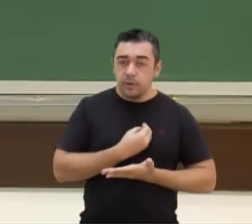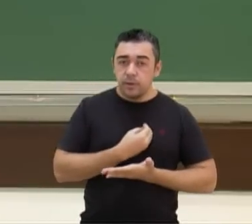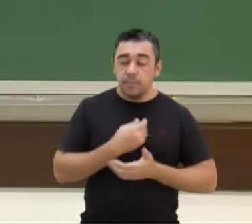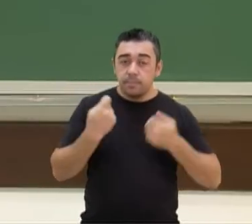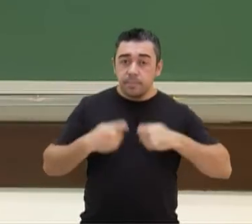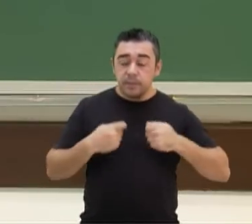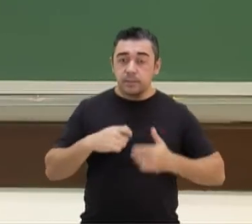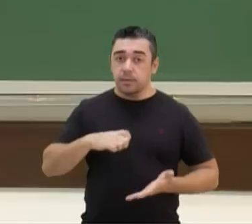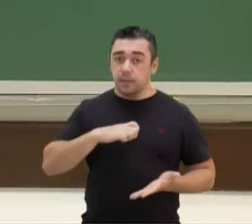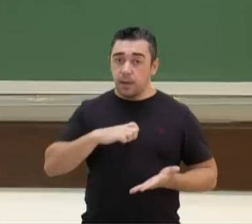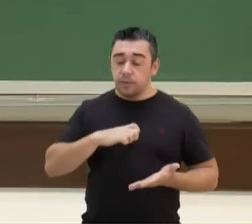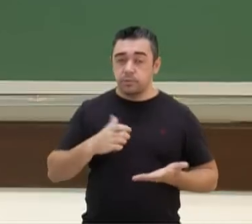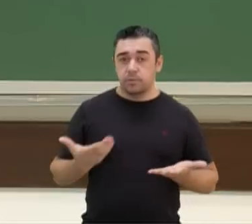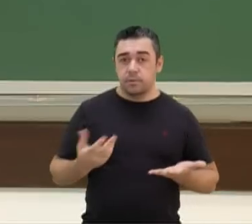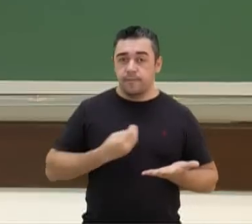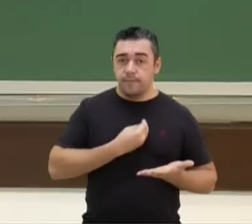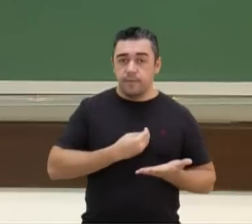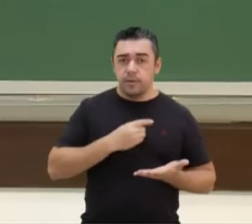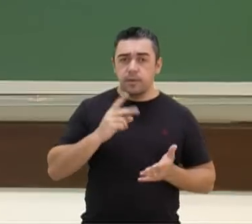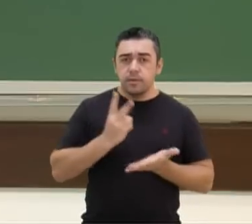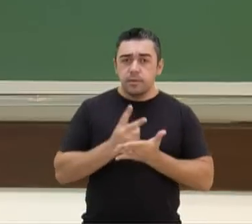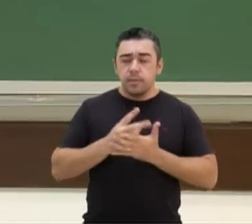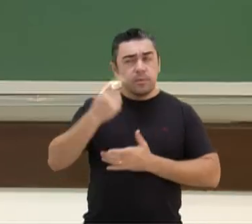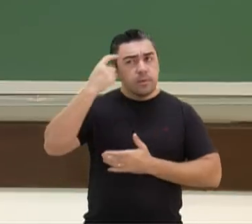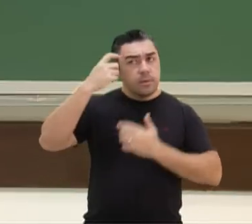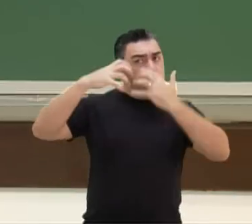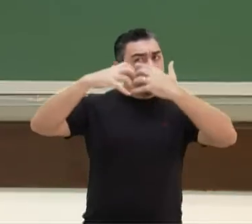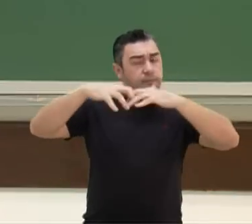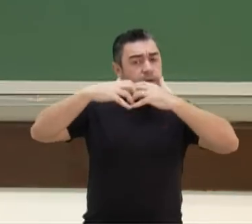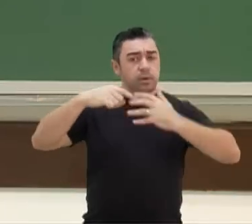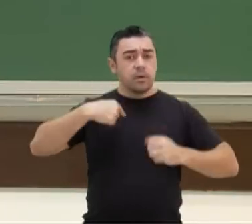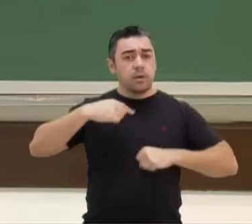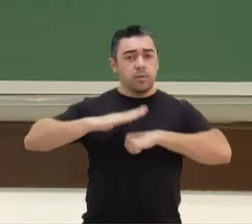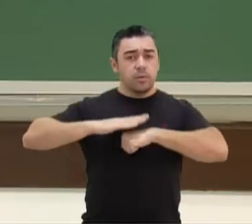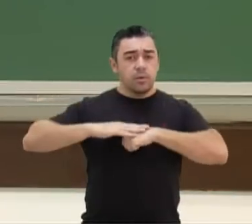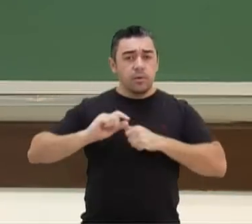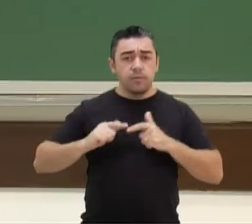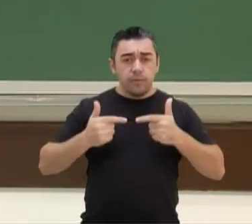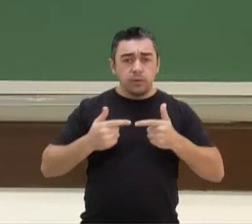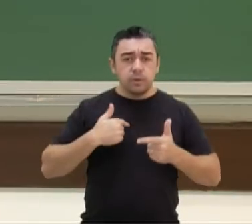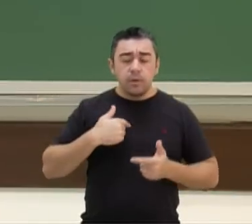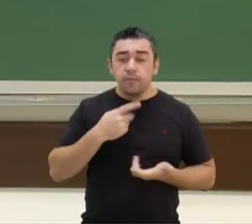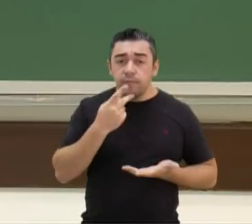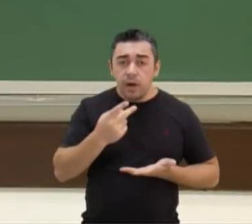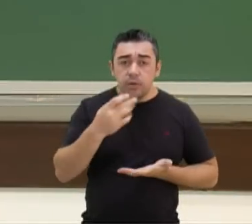ter princípios éticos e sempre estar refletindo sobre a sua ação, sobre a sua fala, se